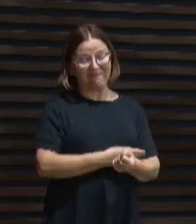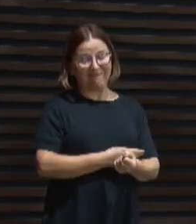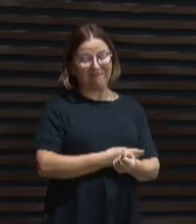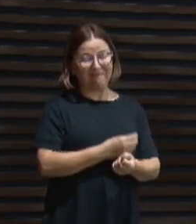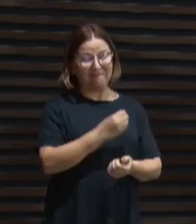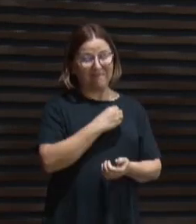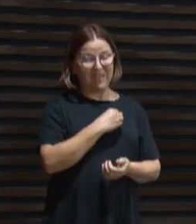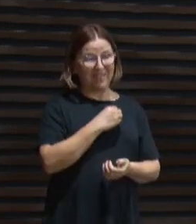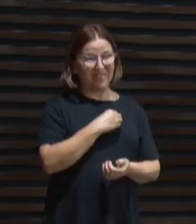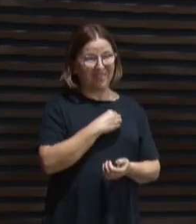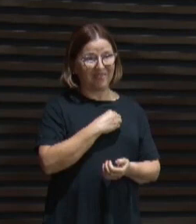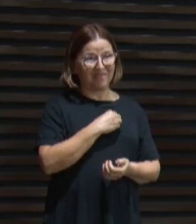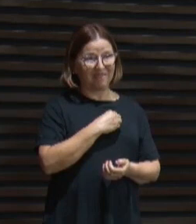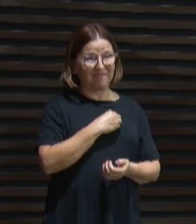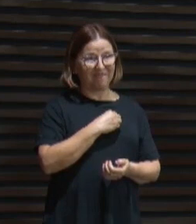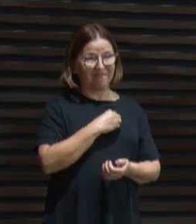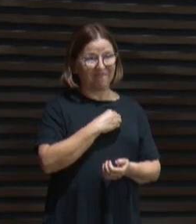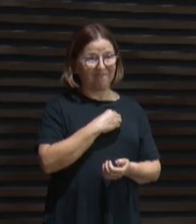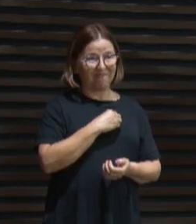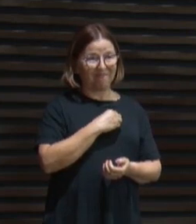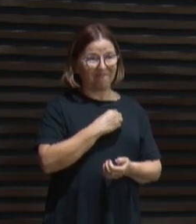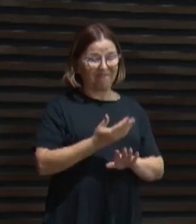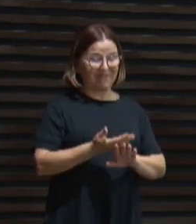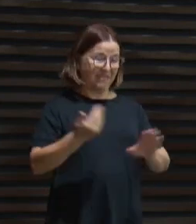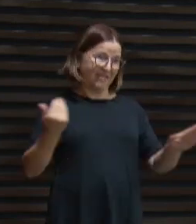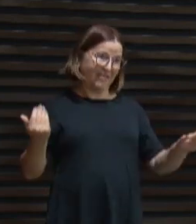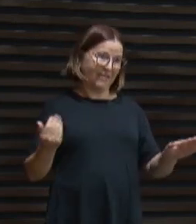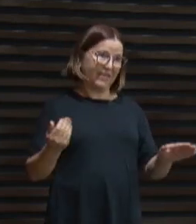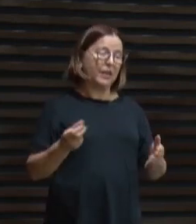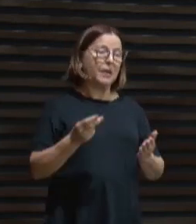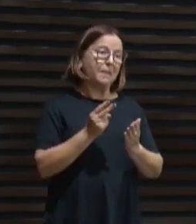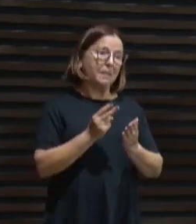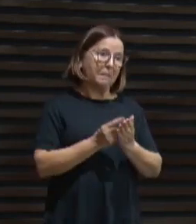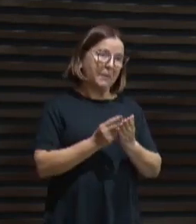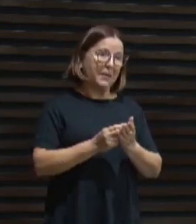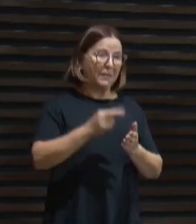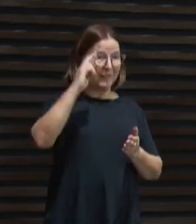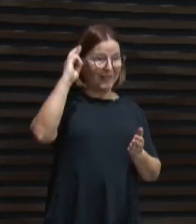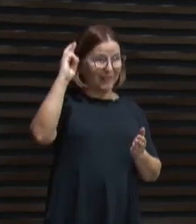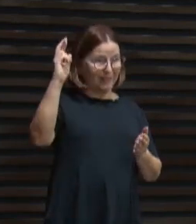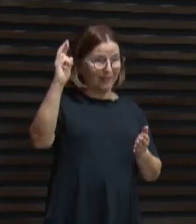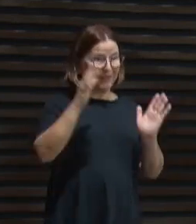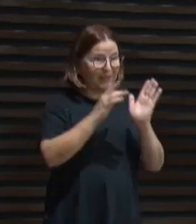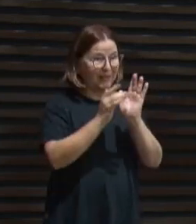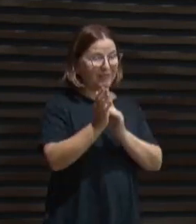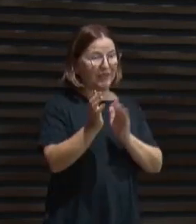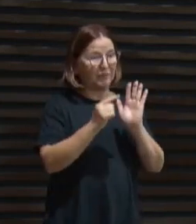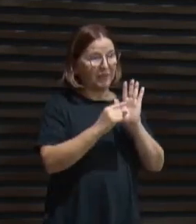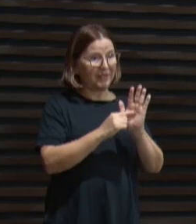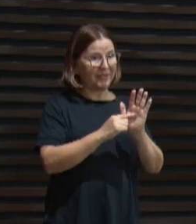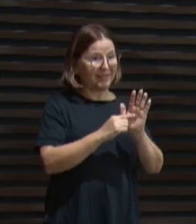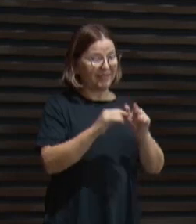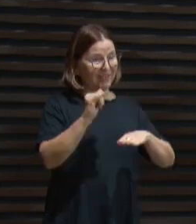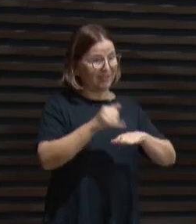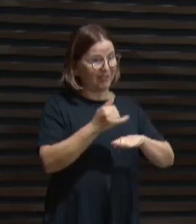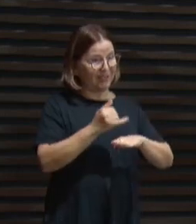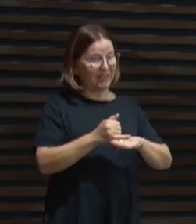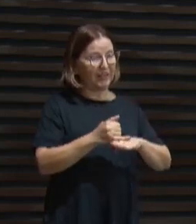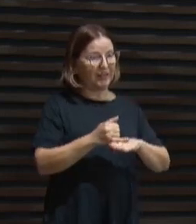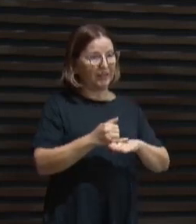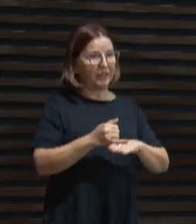desistiu. Mesmo o Senhor aparecendo para eles em Jerusalém, ele disse, vou voltar a